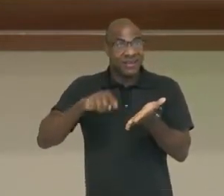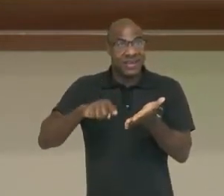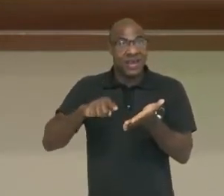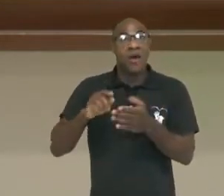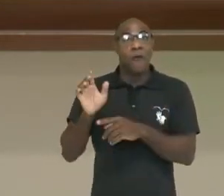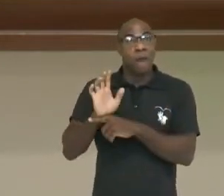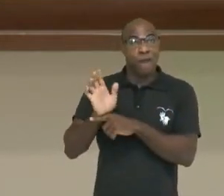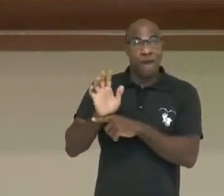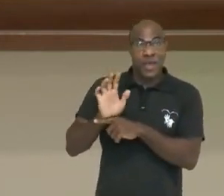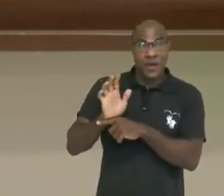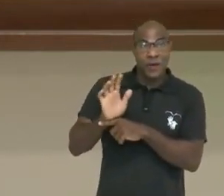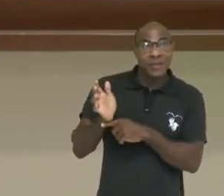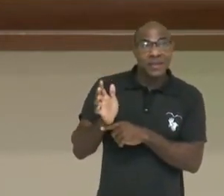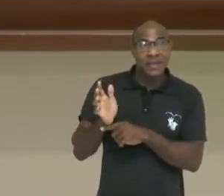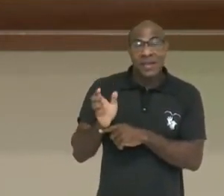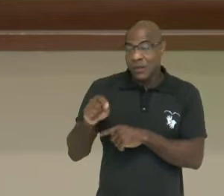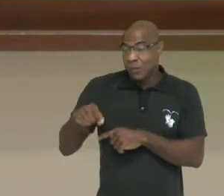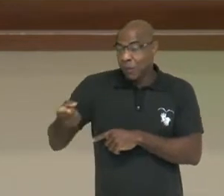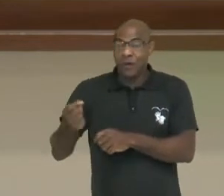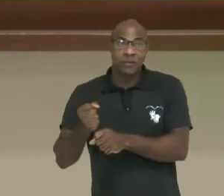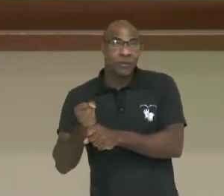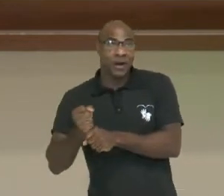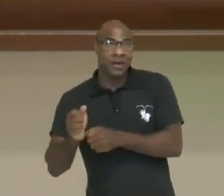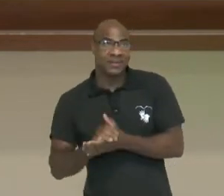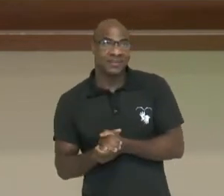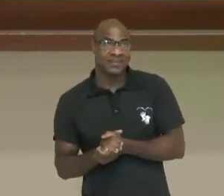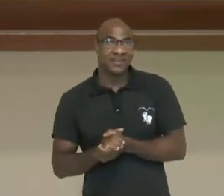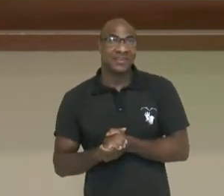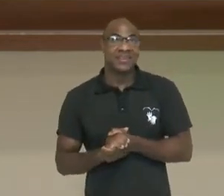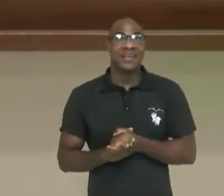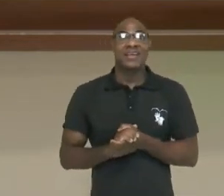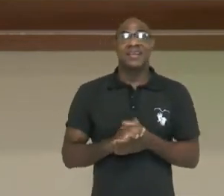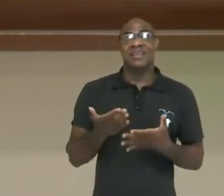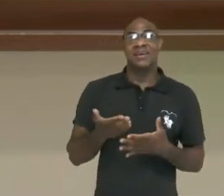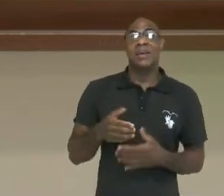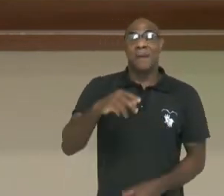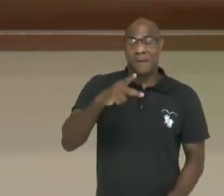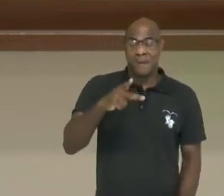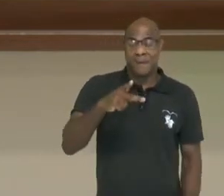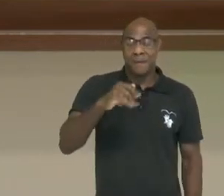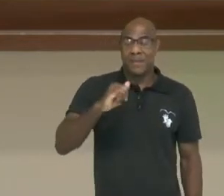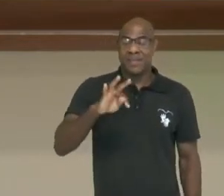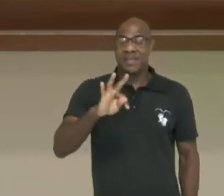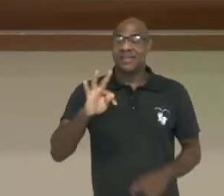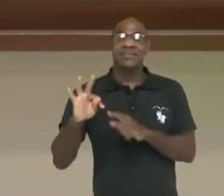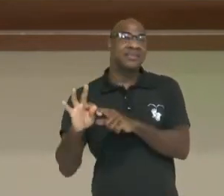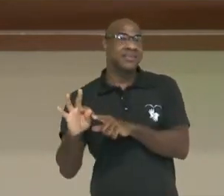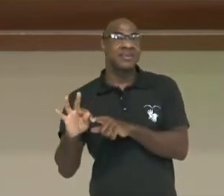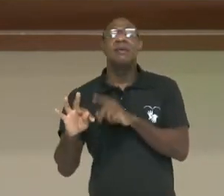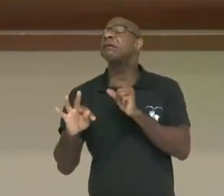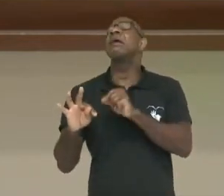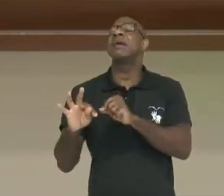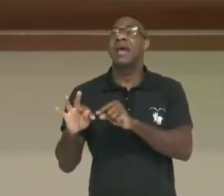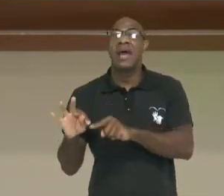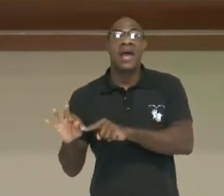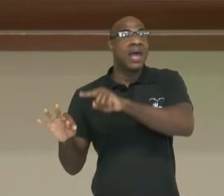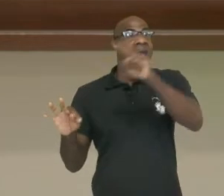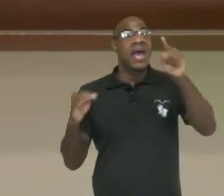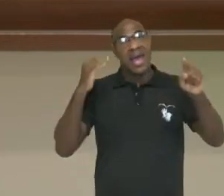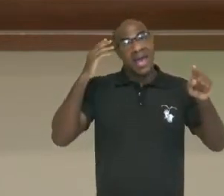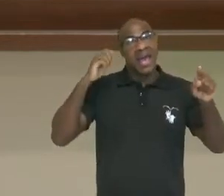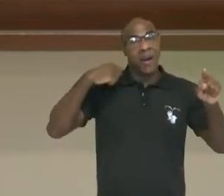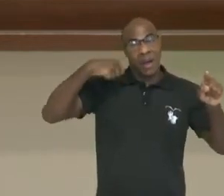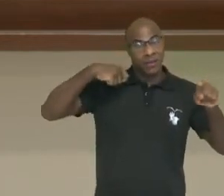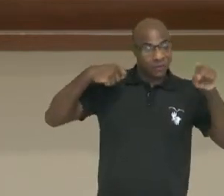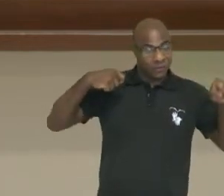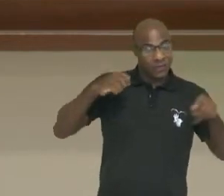maneira inteira. Ele não fez a maneira inteira, ele colocou Brad Pitt, colocou Pitt, só o sobrenome dele. É uma